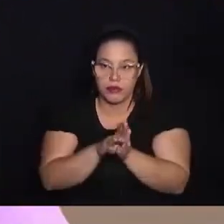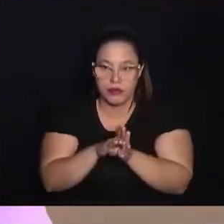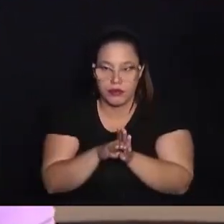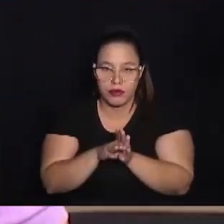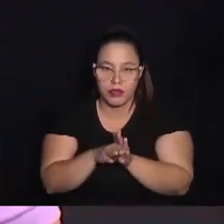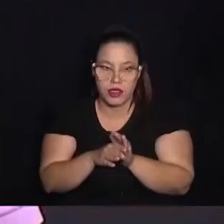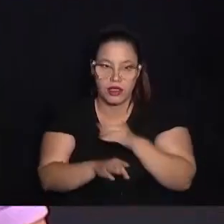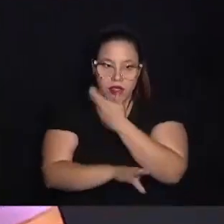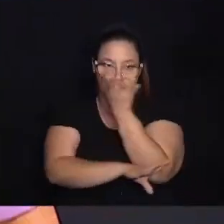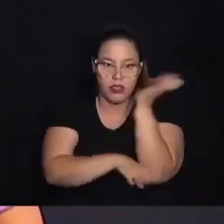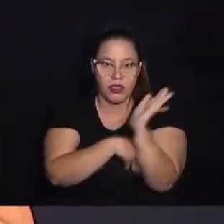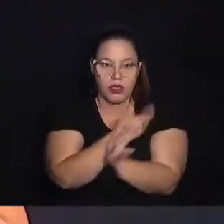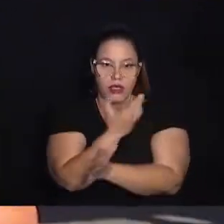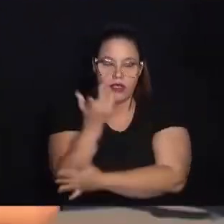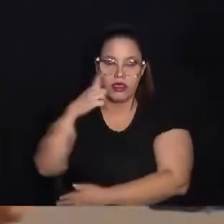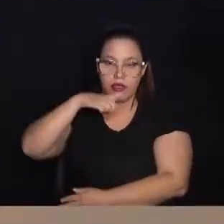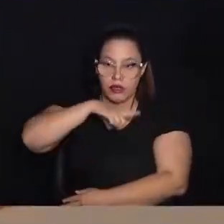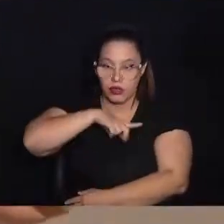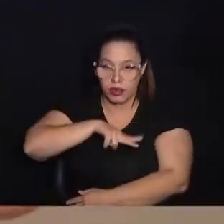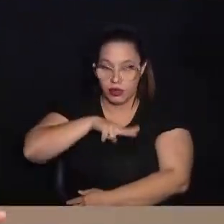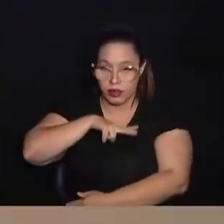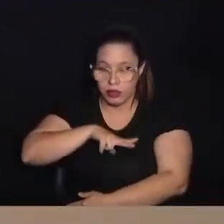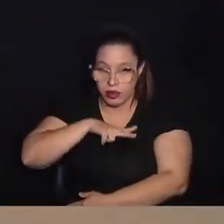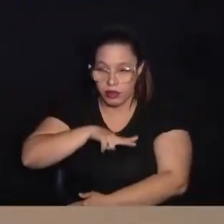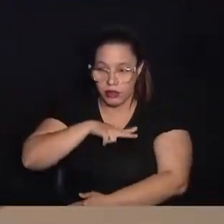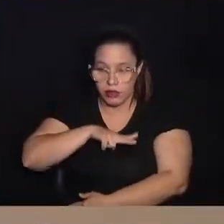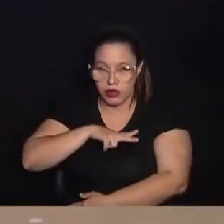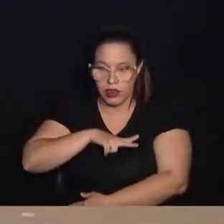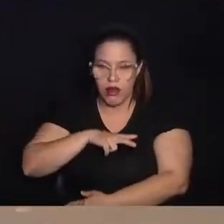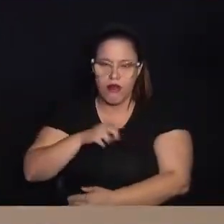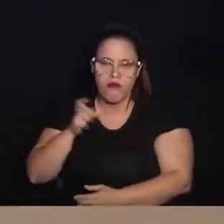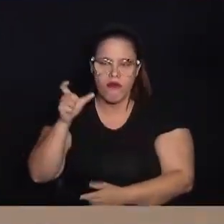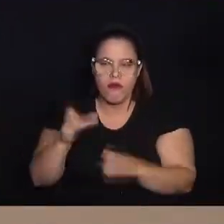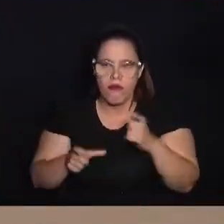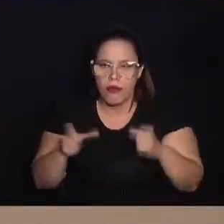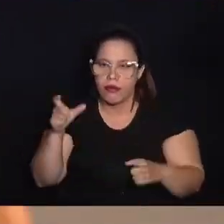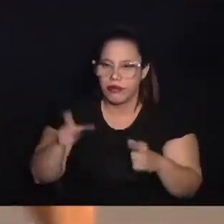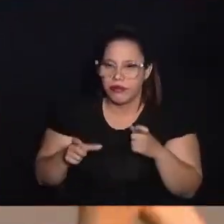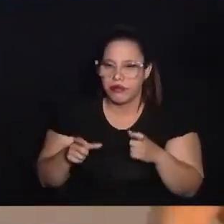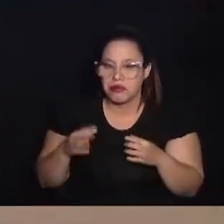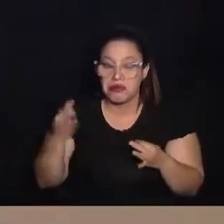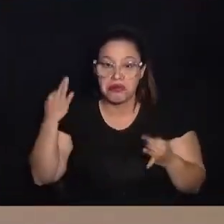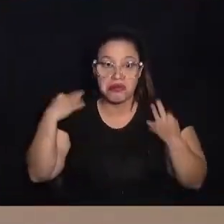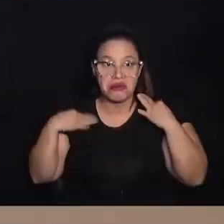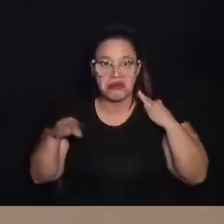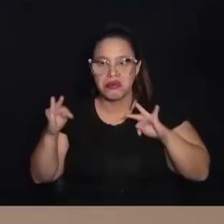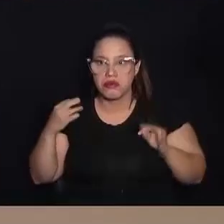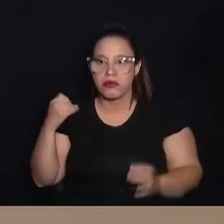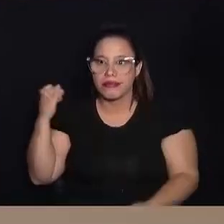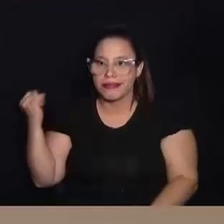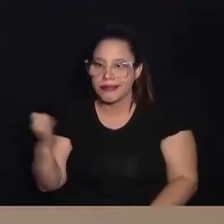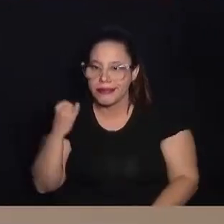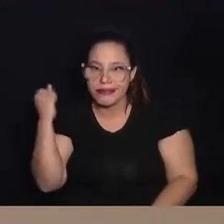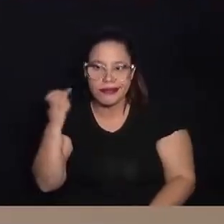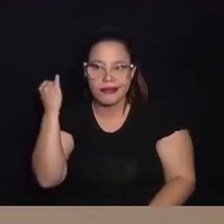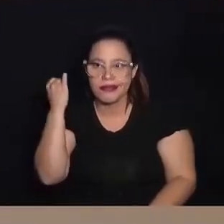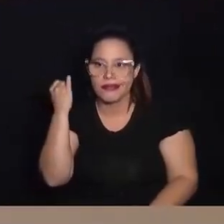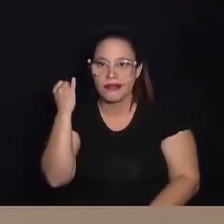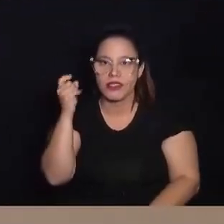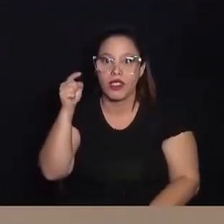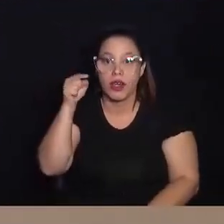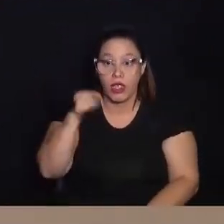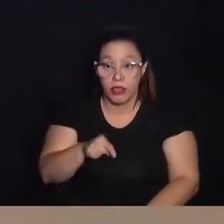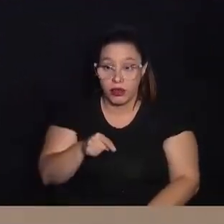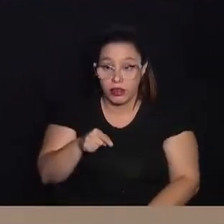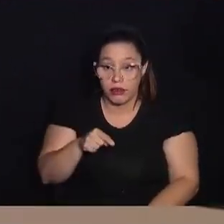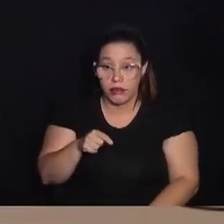Portugal que é uma das sete maravilhas da cidade e um ponto turístico muito importante aqui eles tiveram